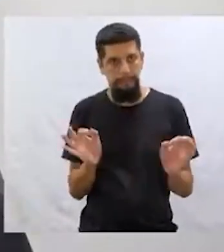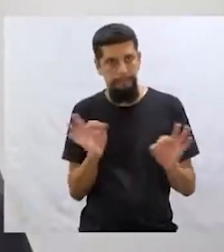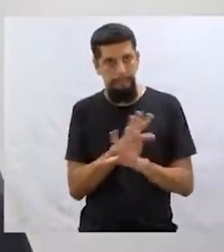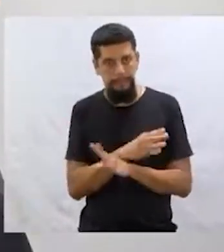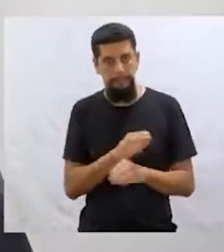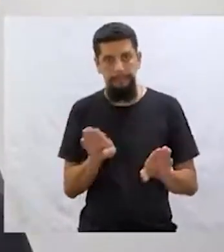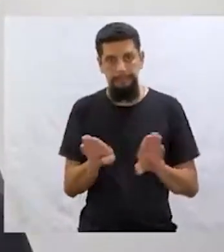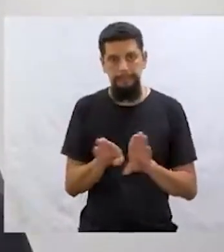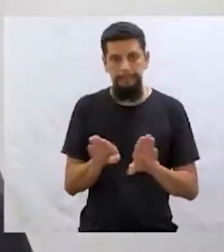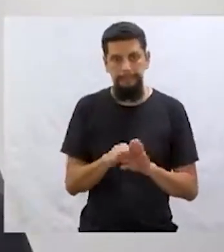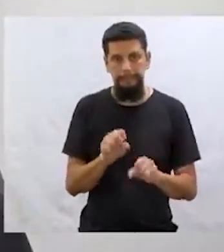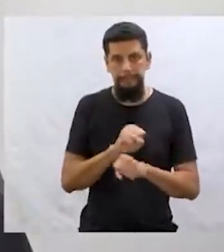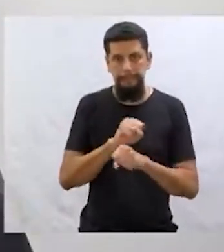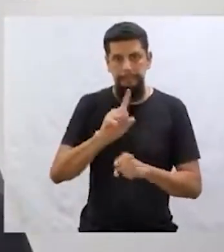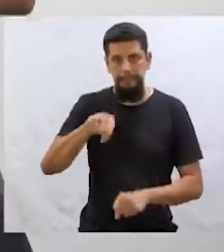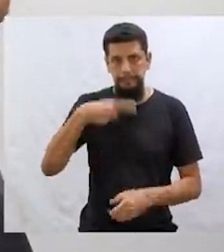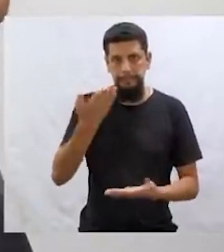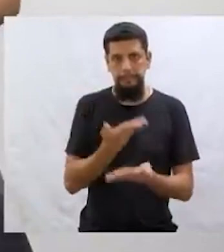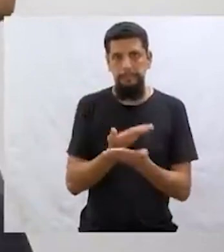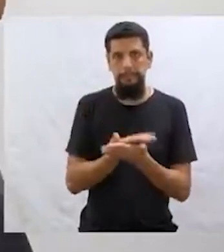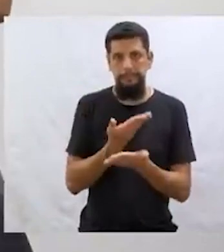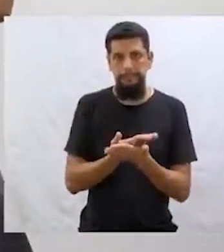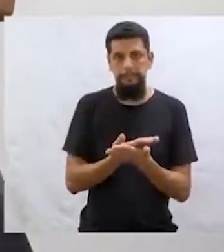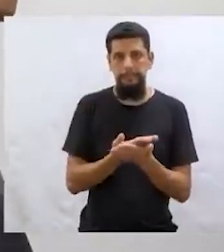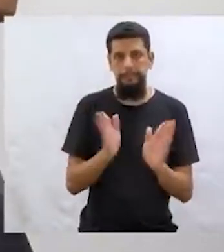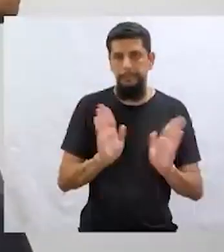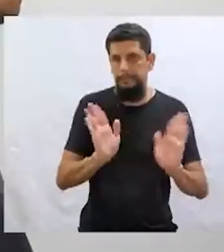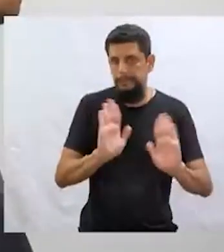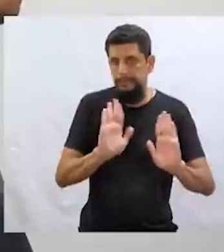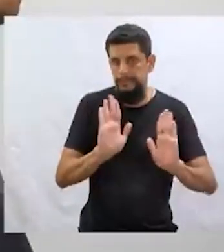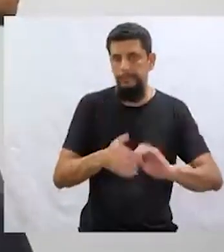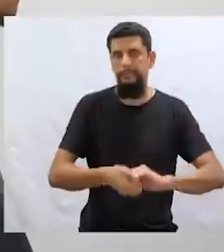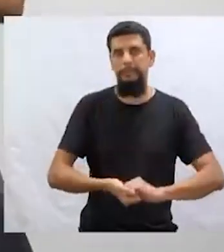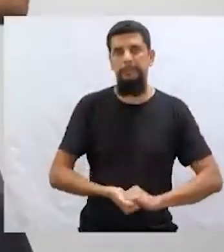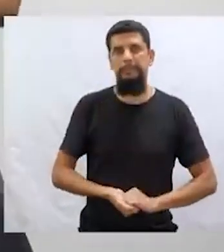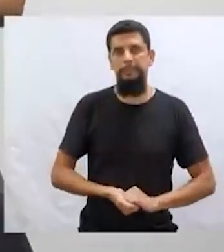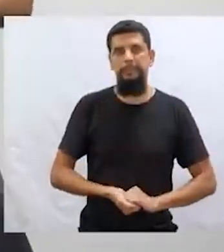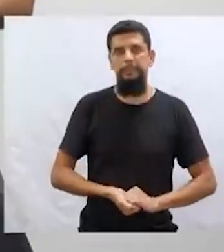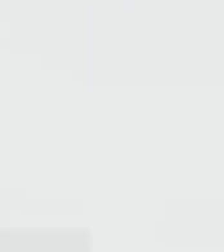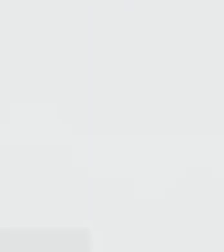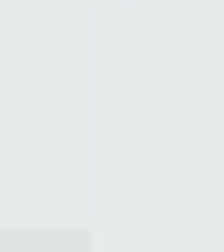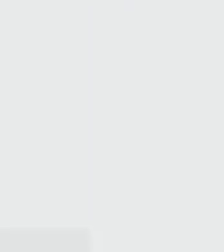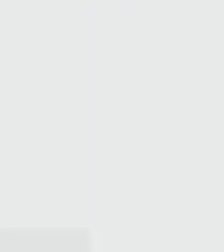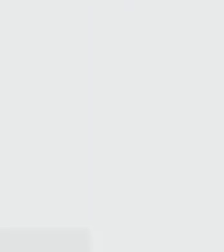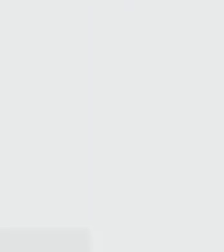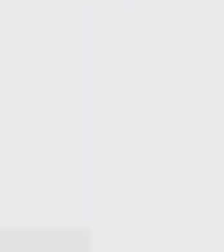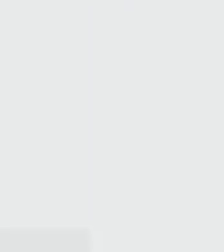estou pronta também, esperando vocês para a próxima aula. Até a próxima aula. Tchau, tchau.